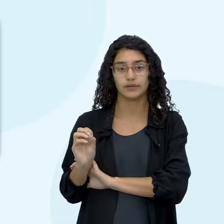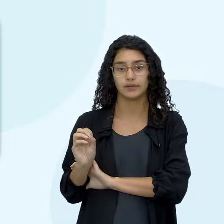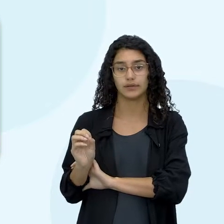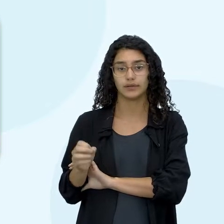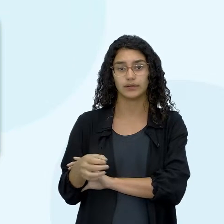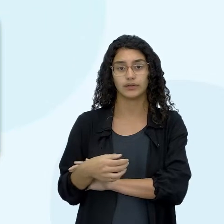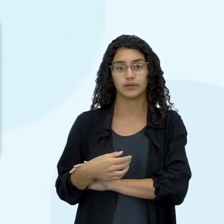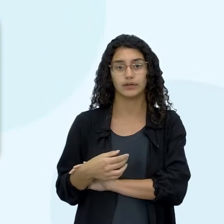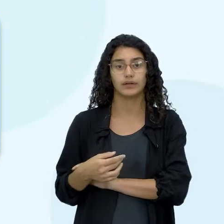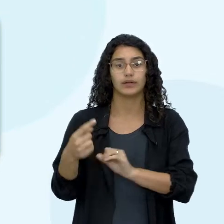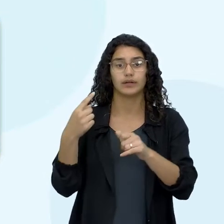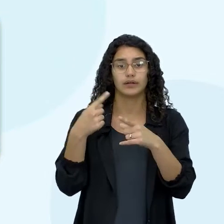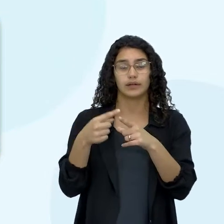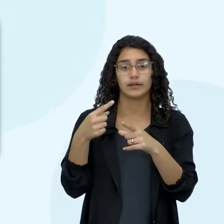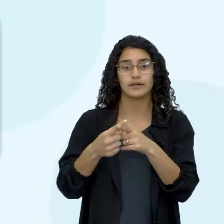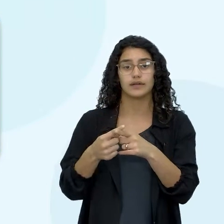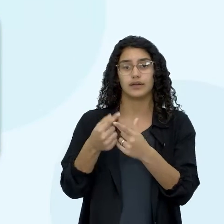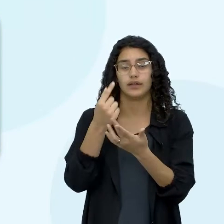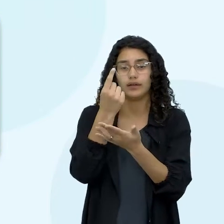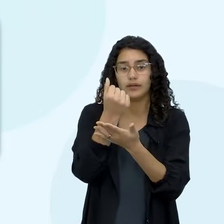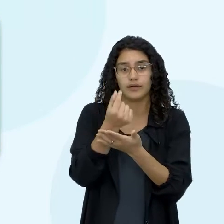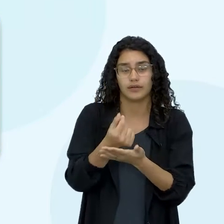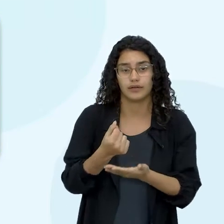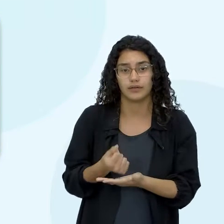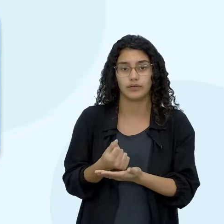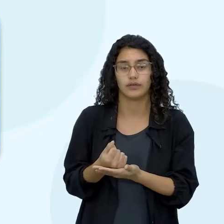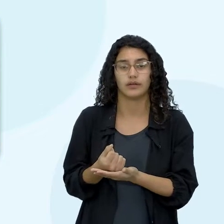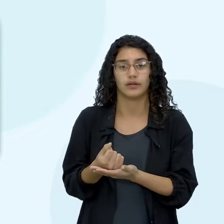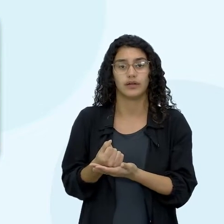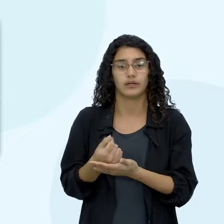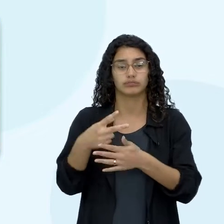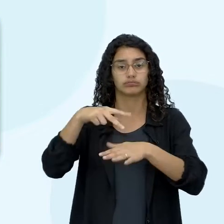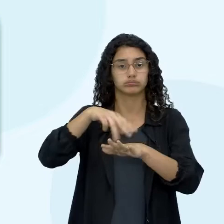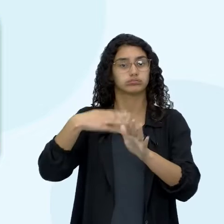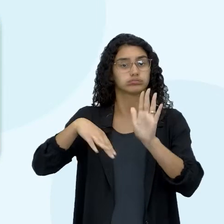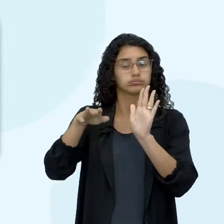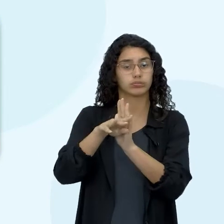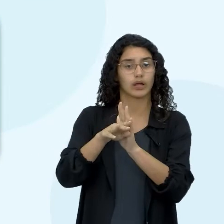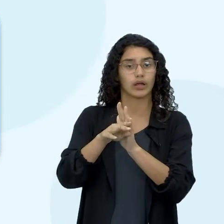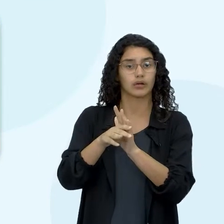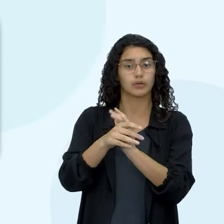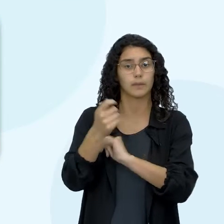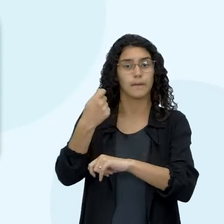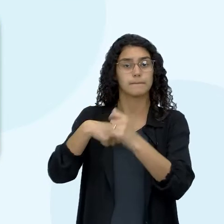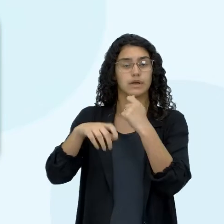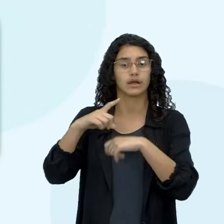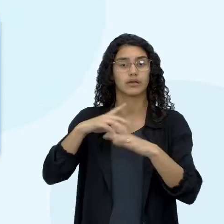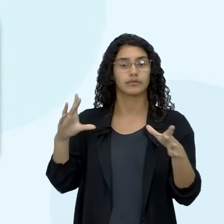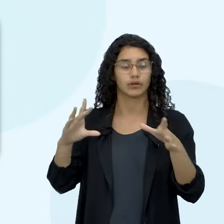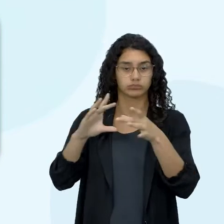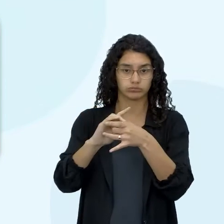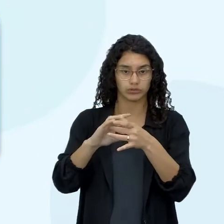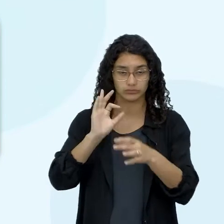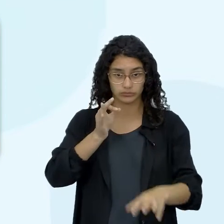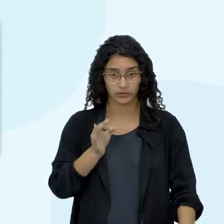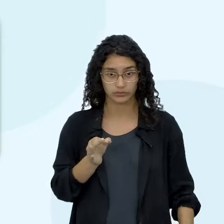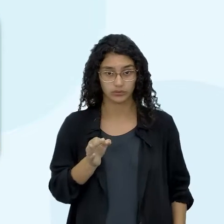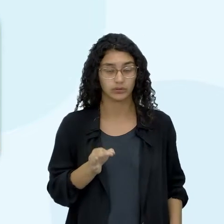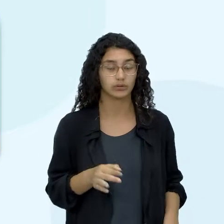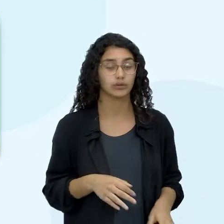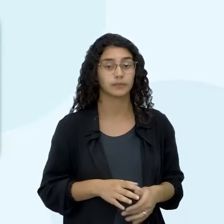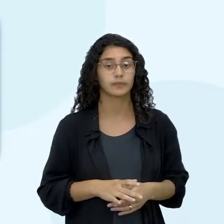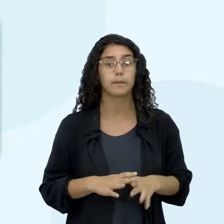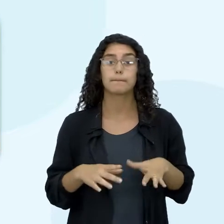Uai! Porque o capitalismo se firmou mais ainda com a queda do comunismo na União Soviética. Estou Muito certo? bem, mas